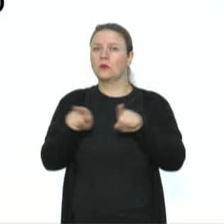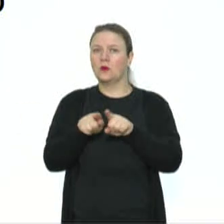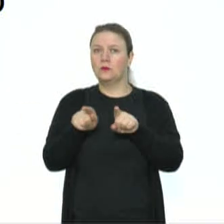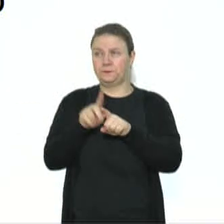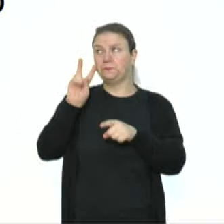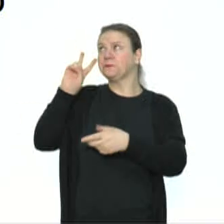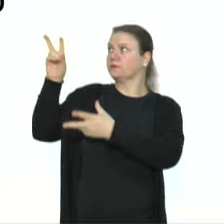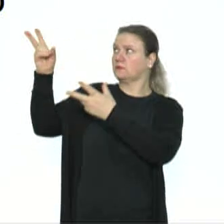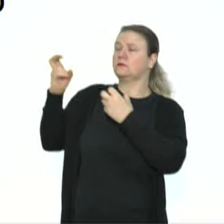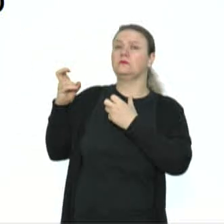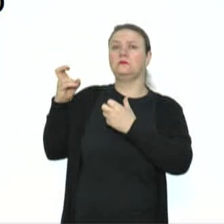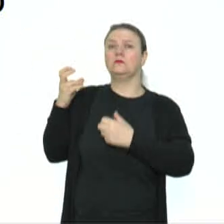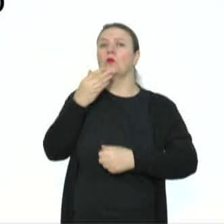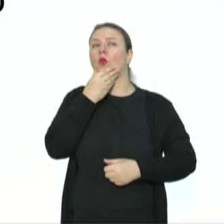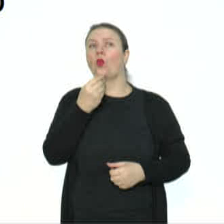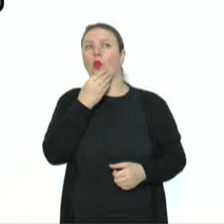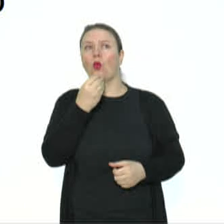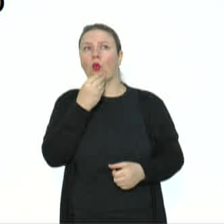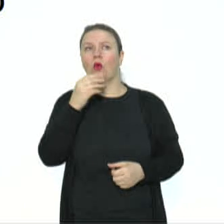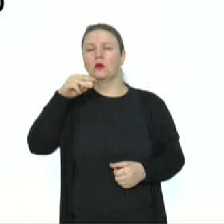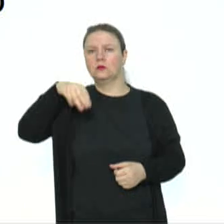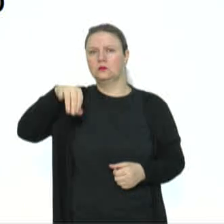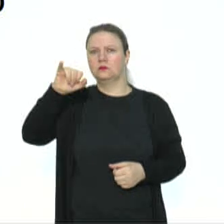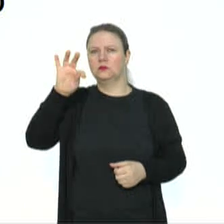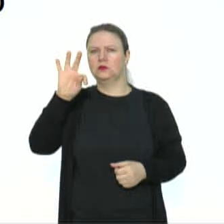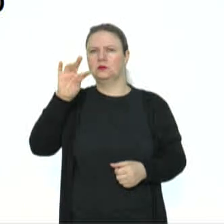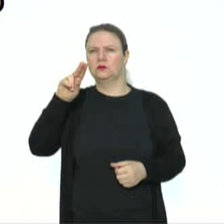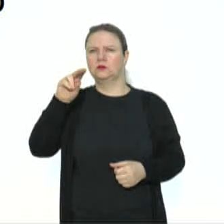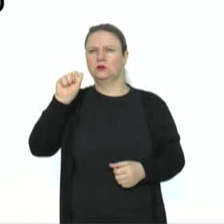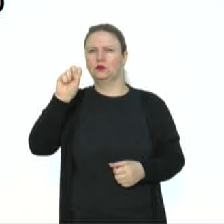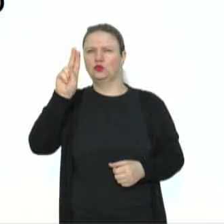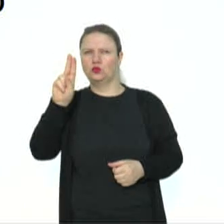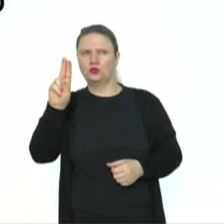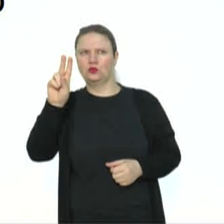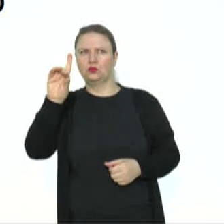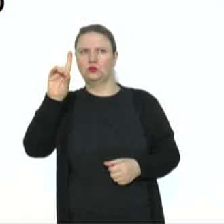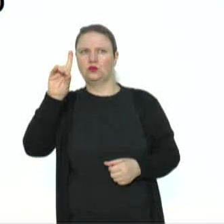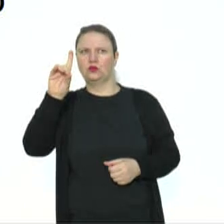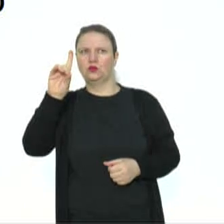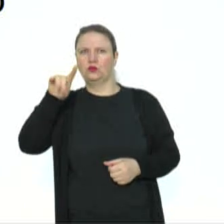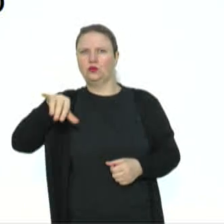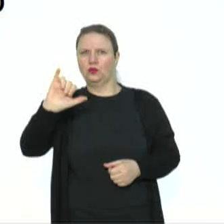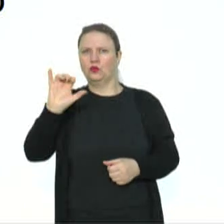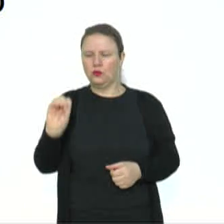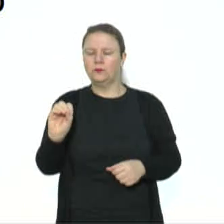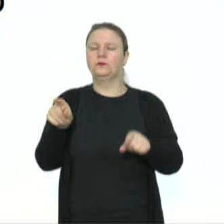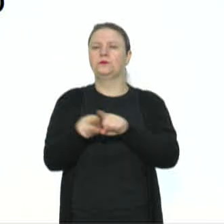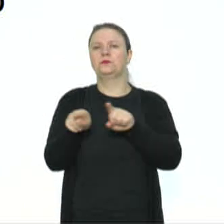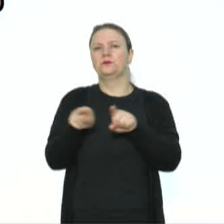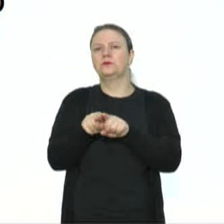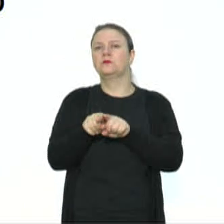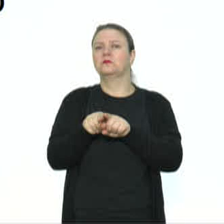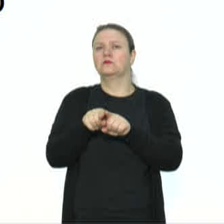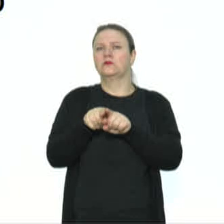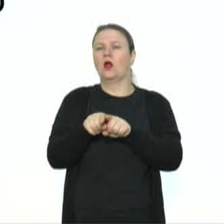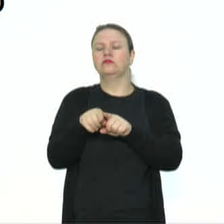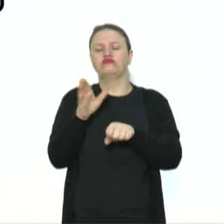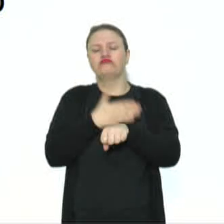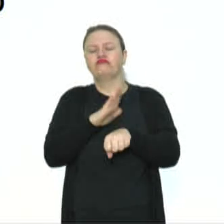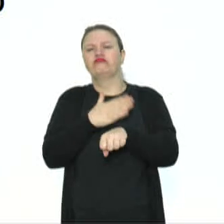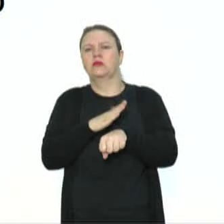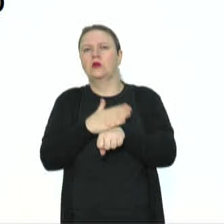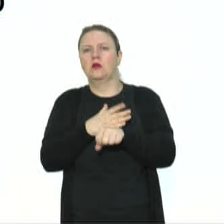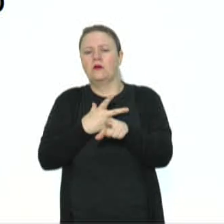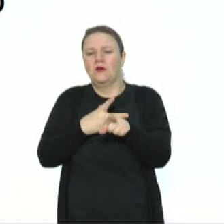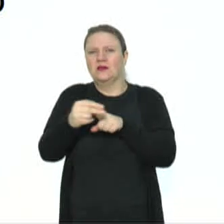também temos o Mitsuyo Maeda, né, como vocês podem ver na imagem aqui. Ele foi um atleta de jiu-jitsu, né, que venceu